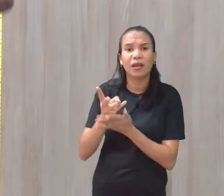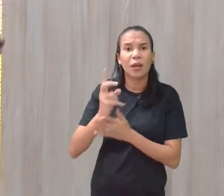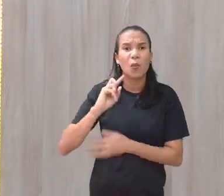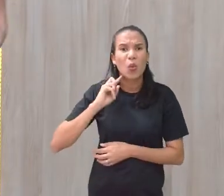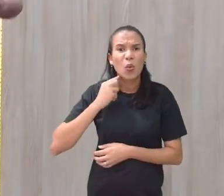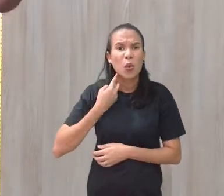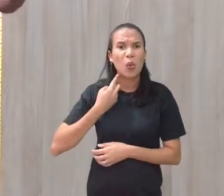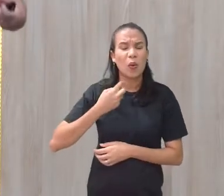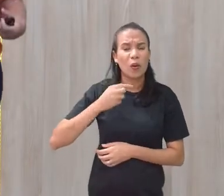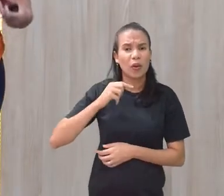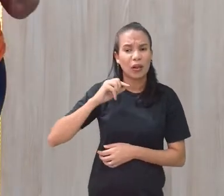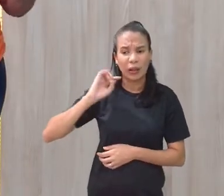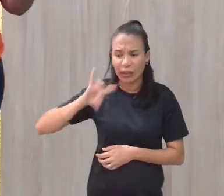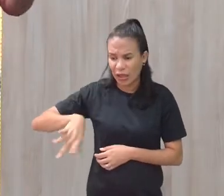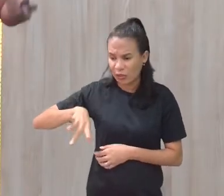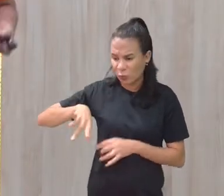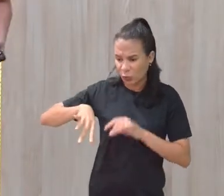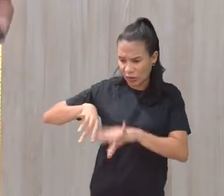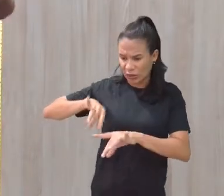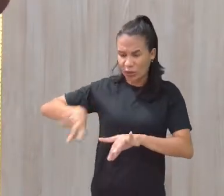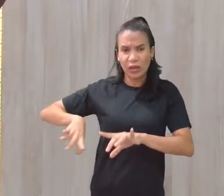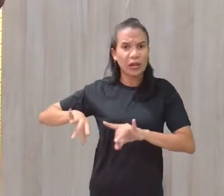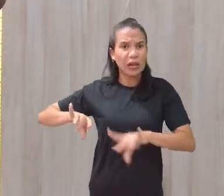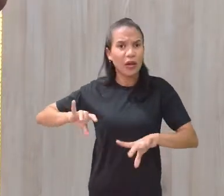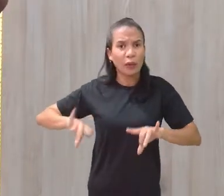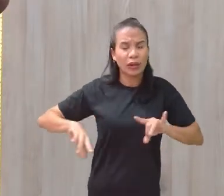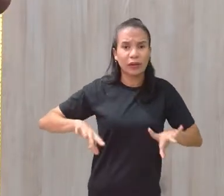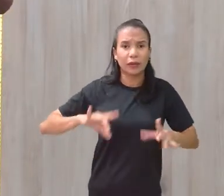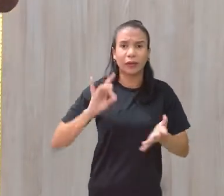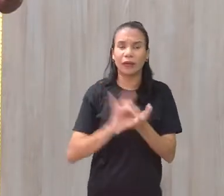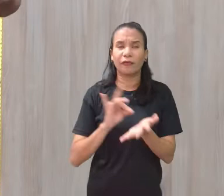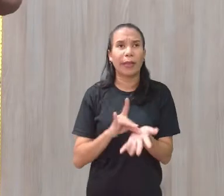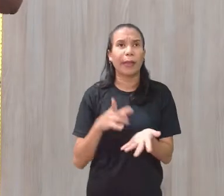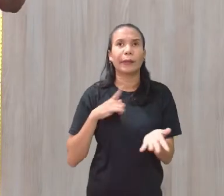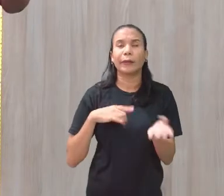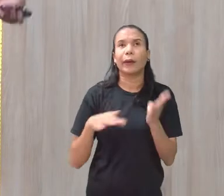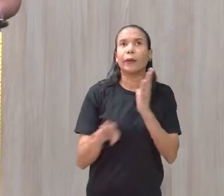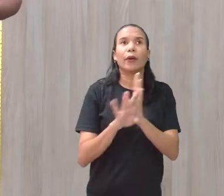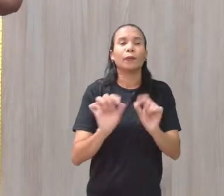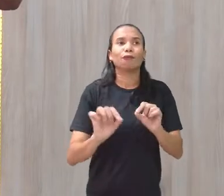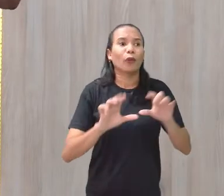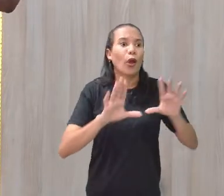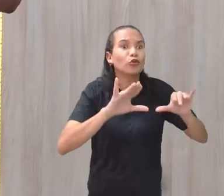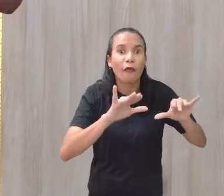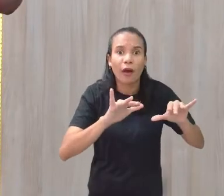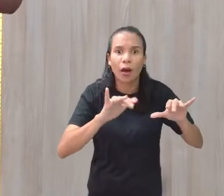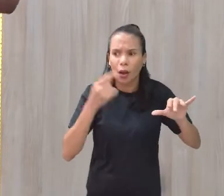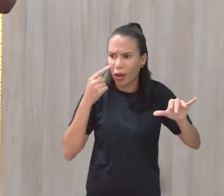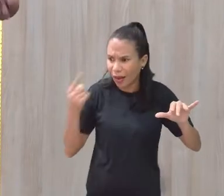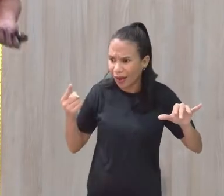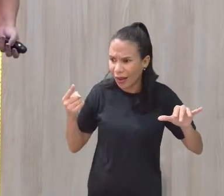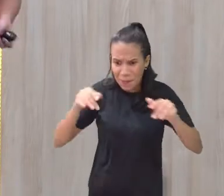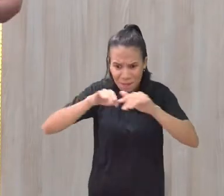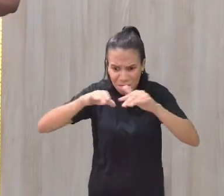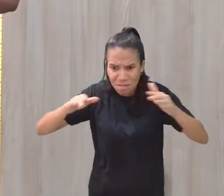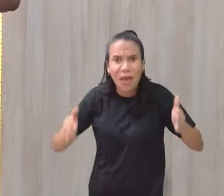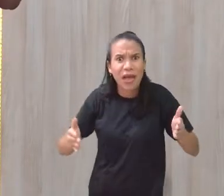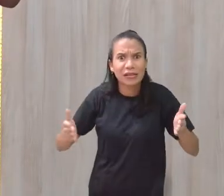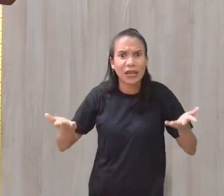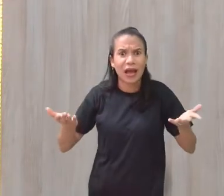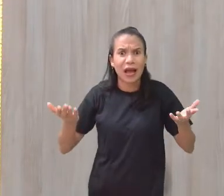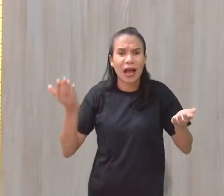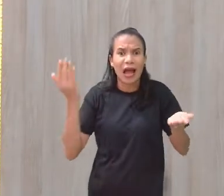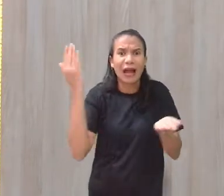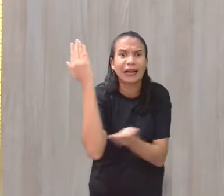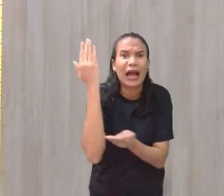os danos causados pela poluição. E, de fato, a gente encontra sofá, geladeira, mesa,